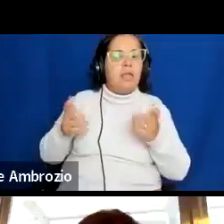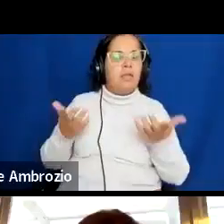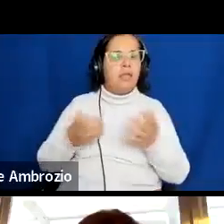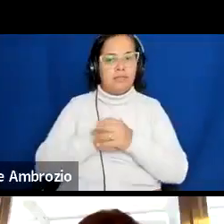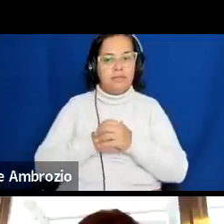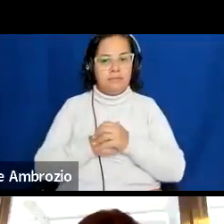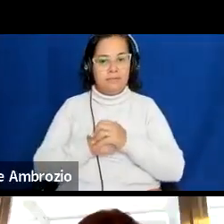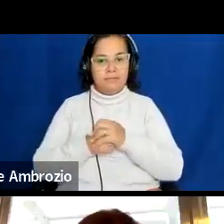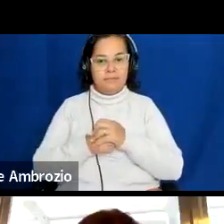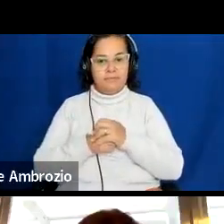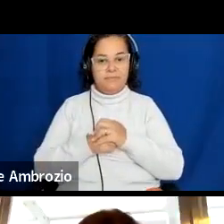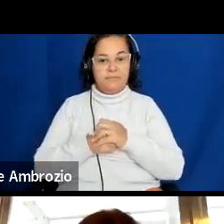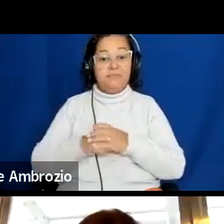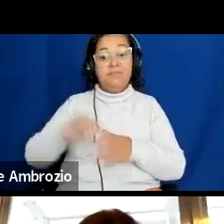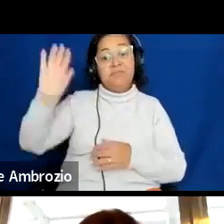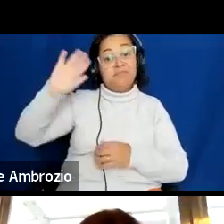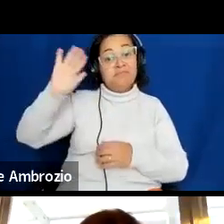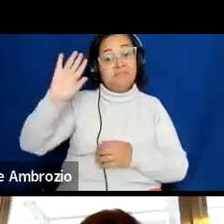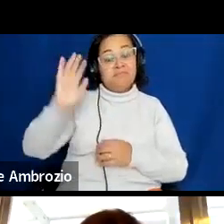I think that...